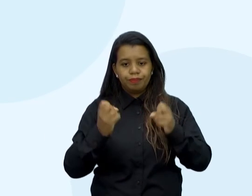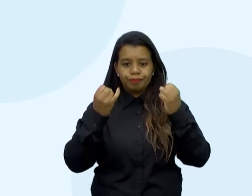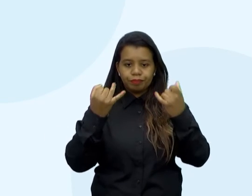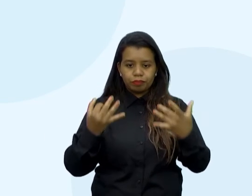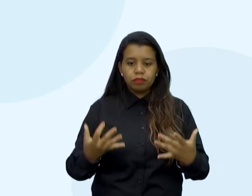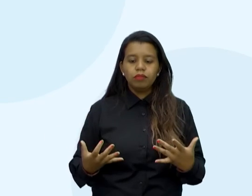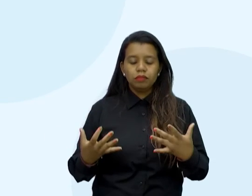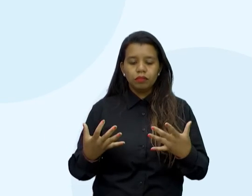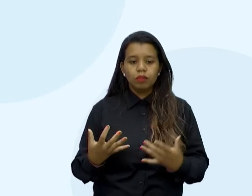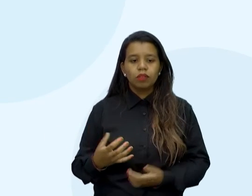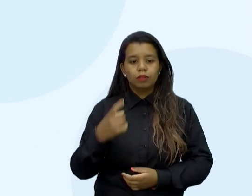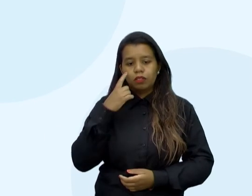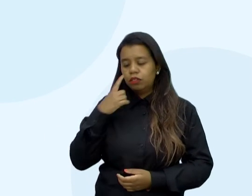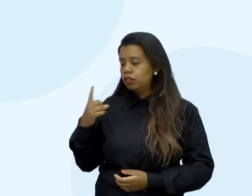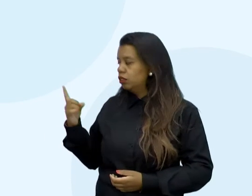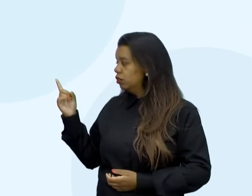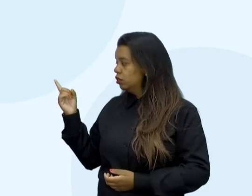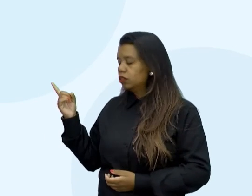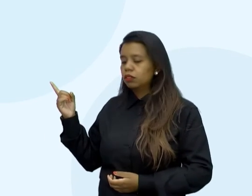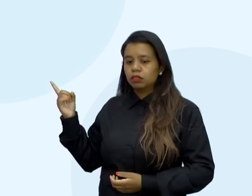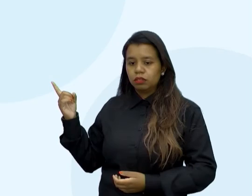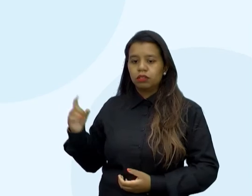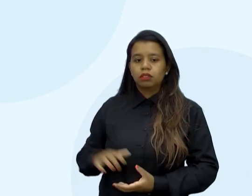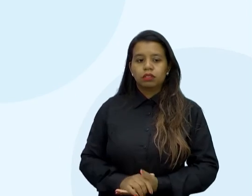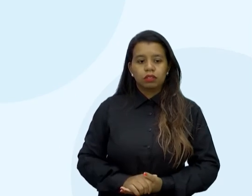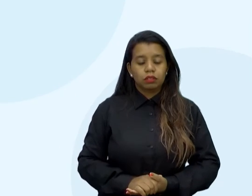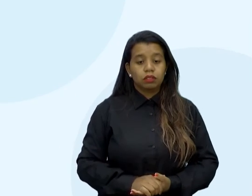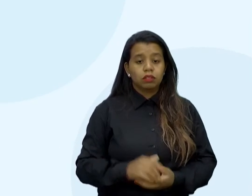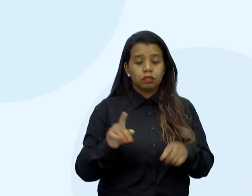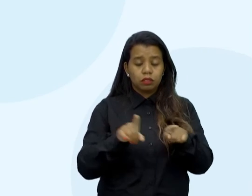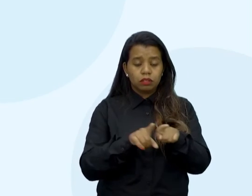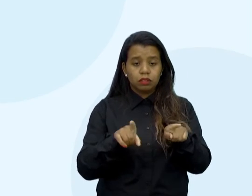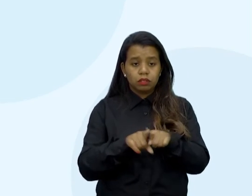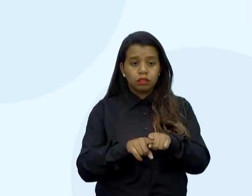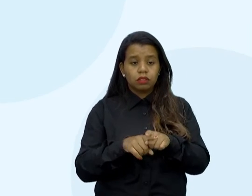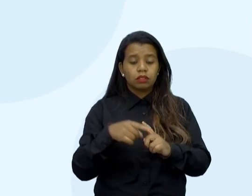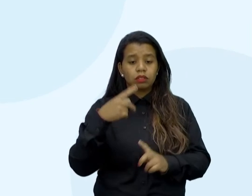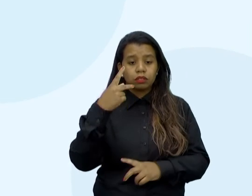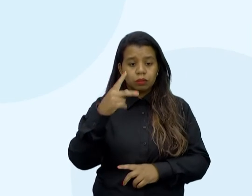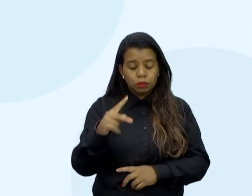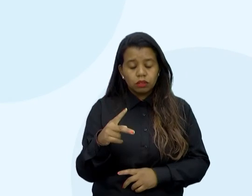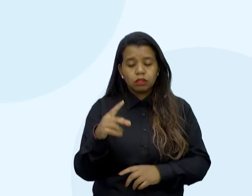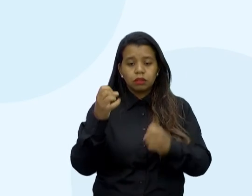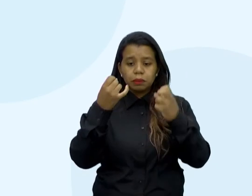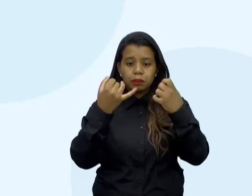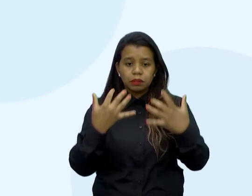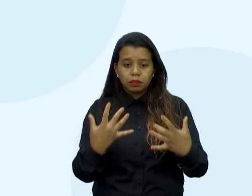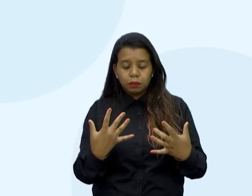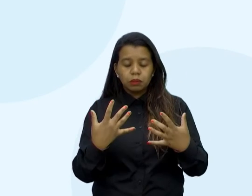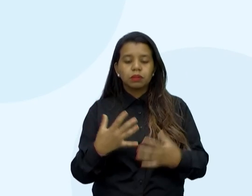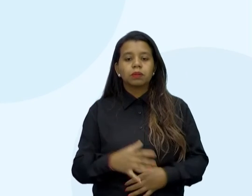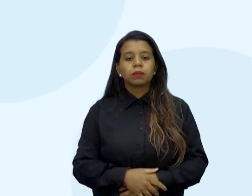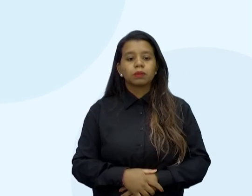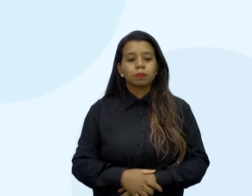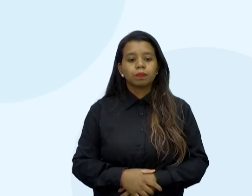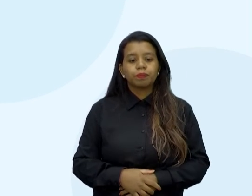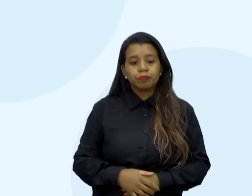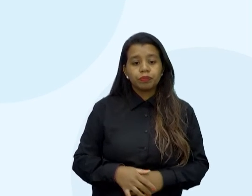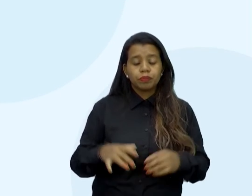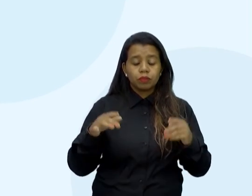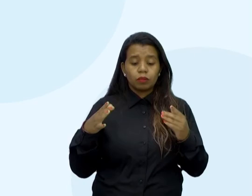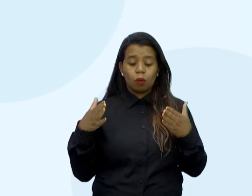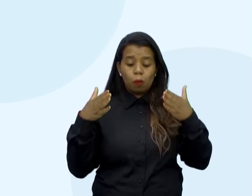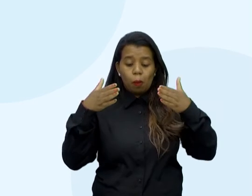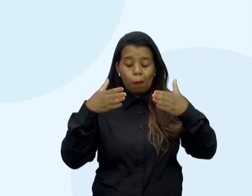do centro de massa que está destacado lá, principalmente no plano inclinado, para você não escorregar ladeira abaixo, né? É o ponto